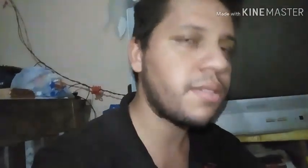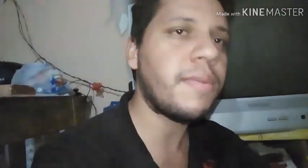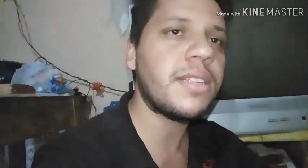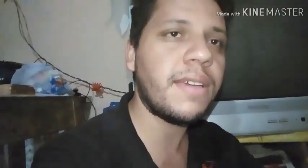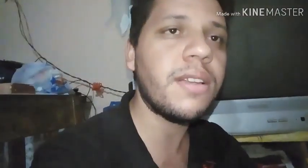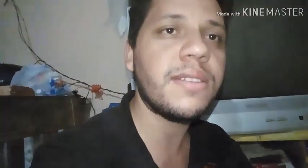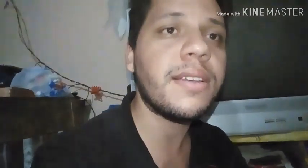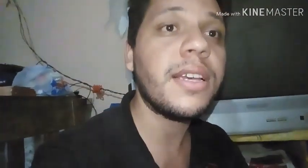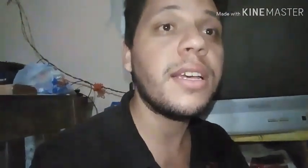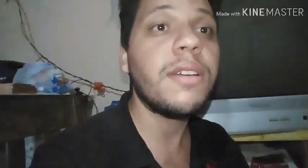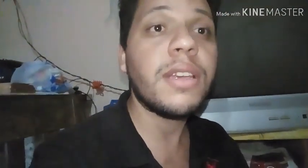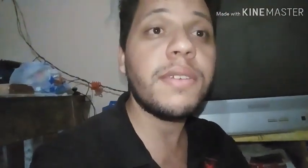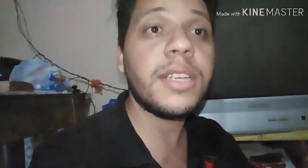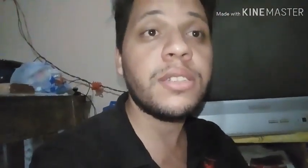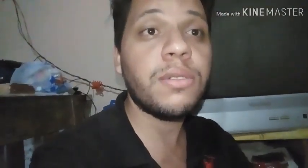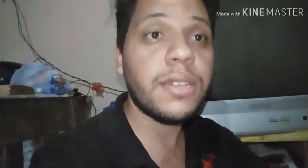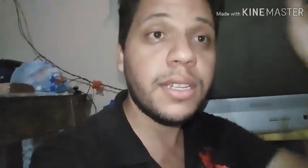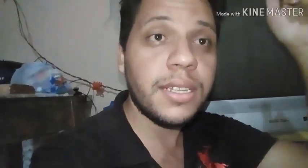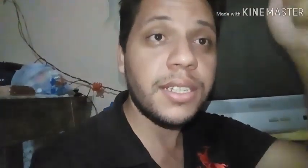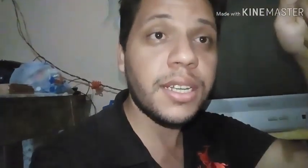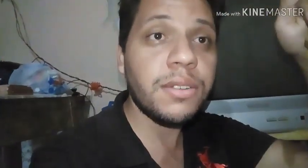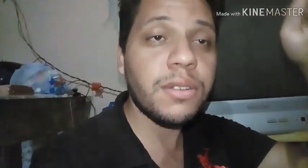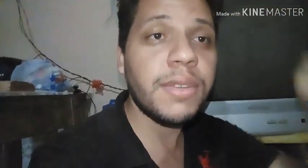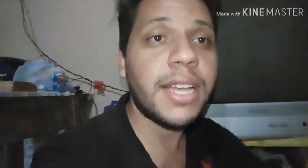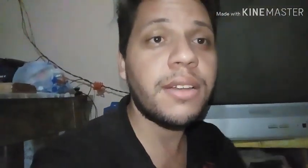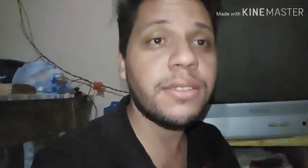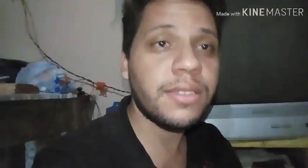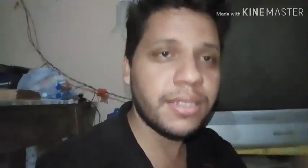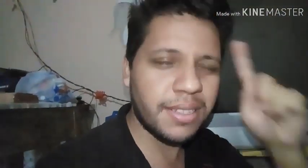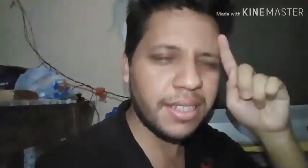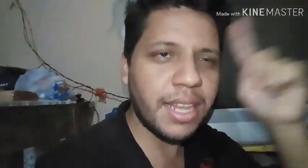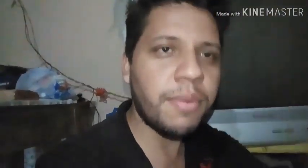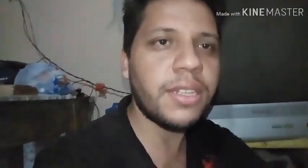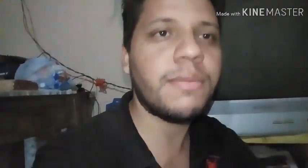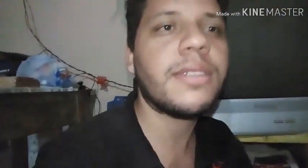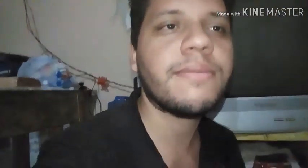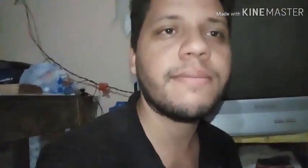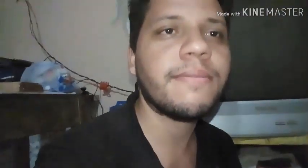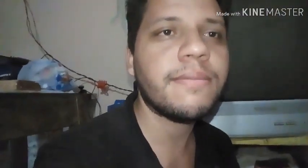pais, entre os mais velhos, né? O que você achou? Deixa aqui nos comentários. Até a próxima.